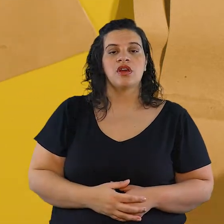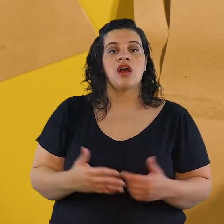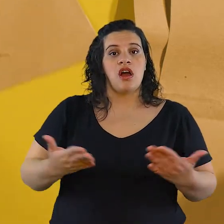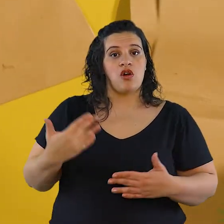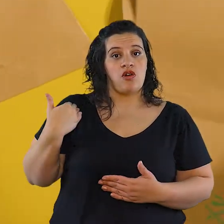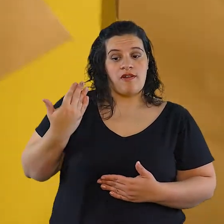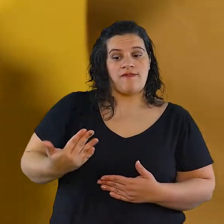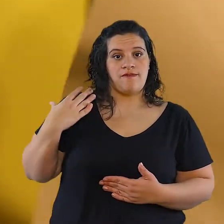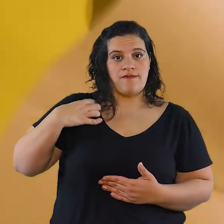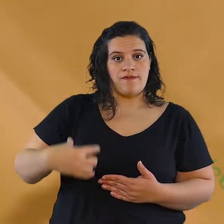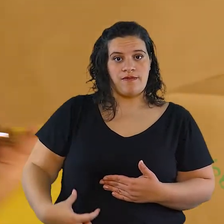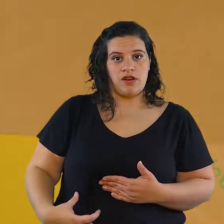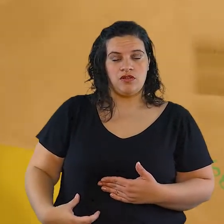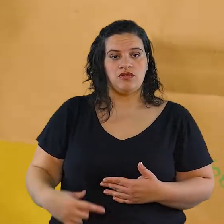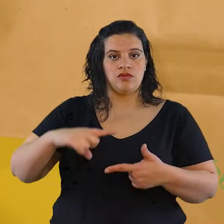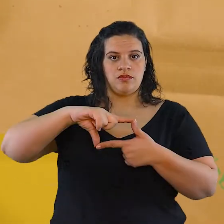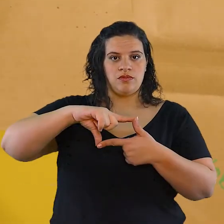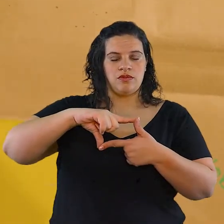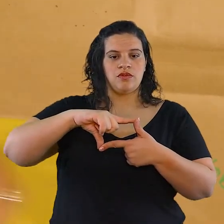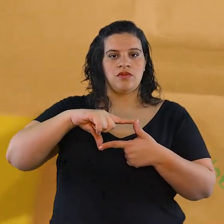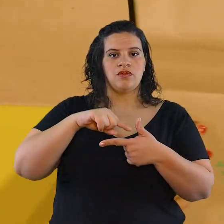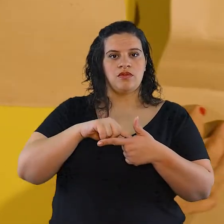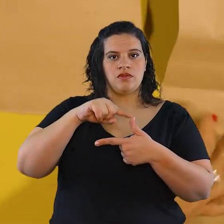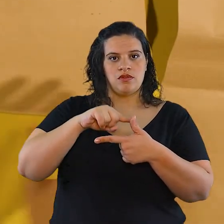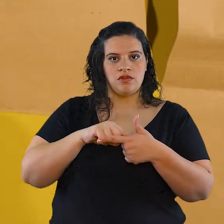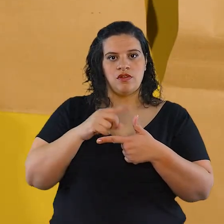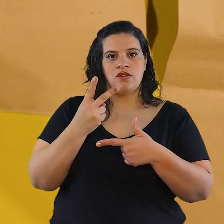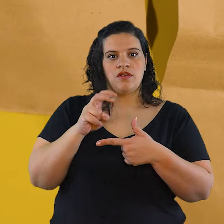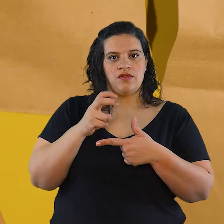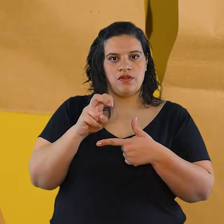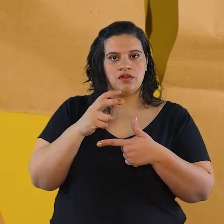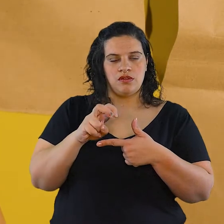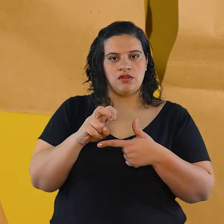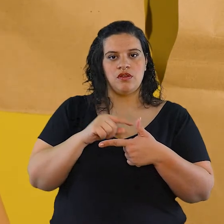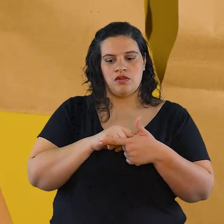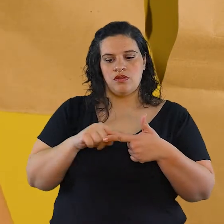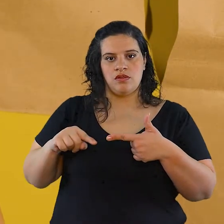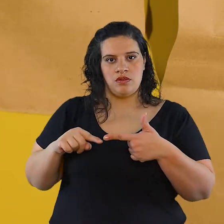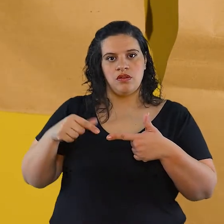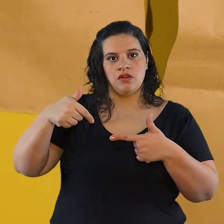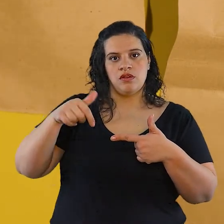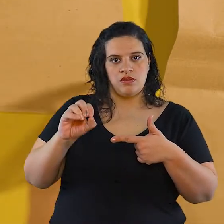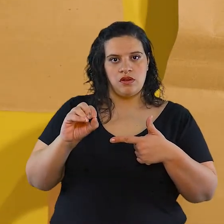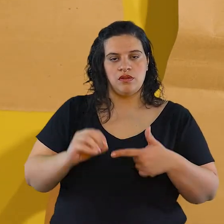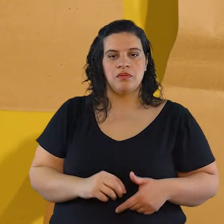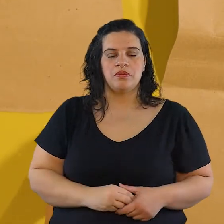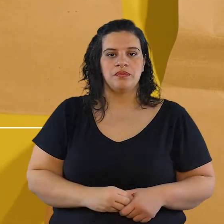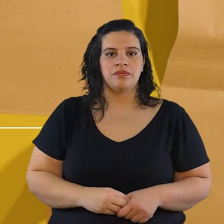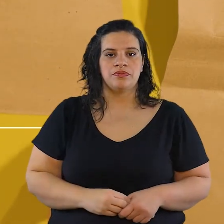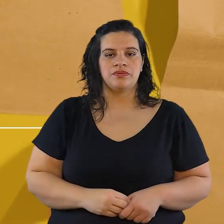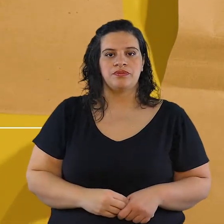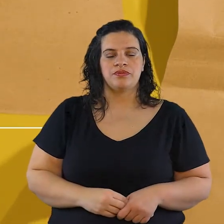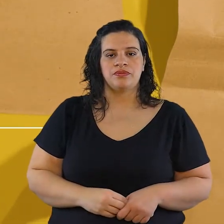costas. A parte da frente mede 25 centímetros de largura por